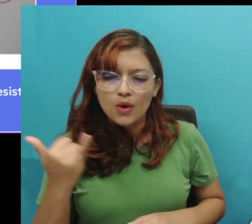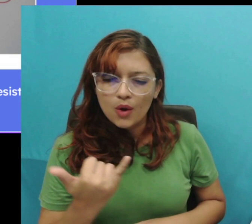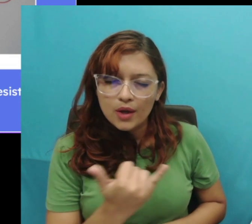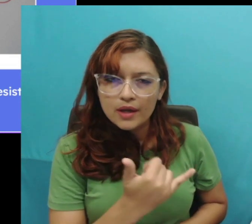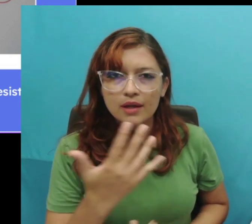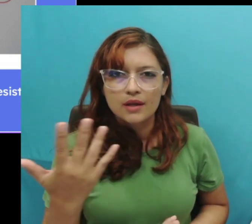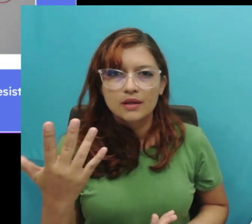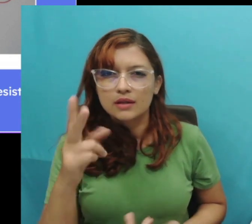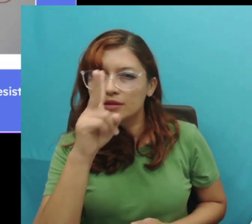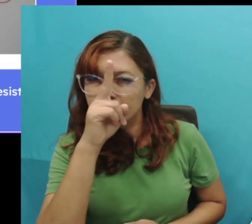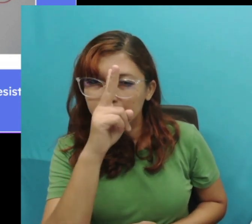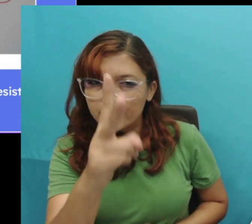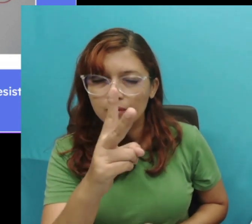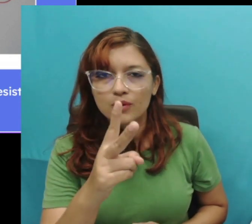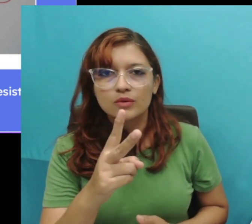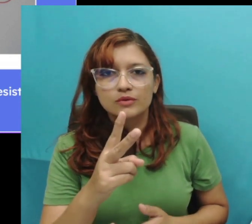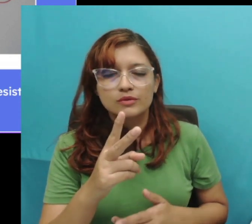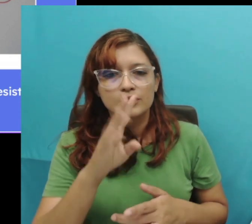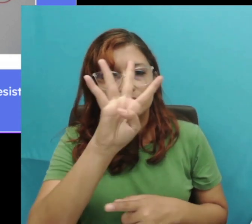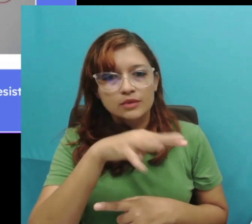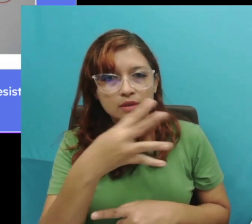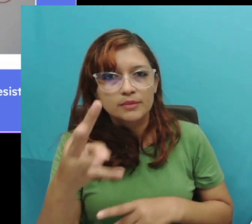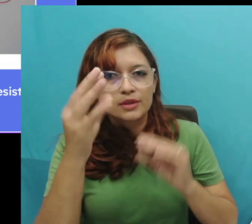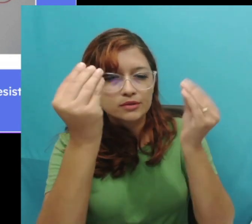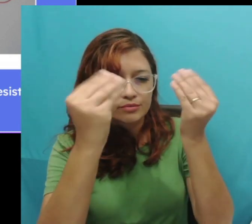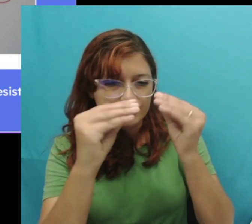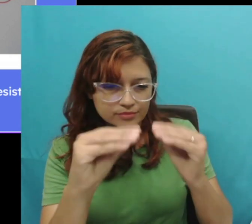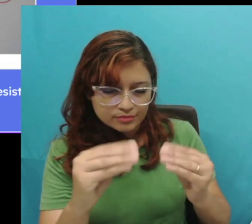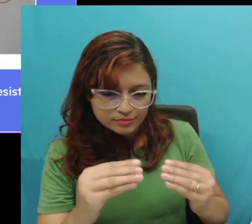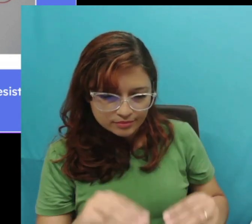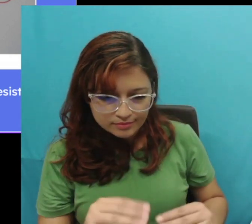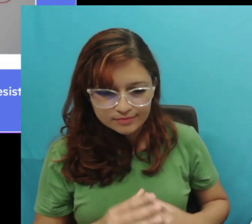para que eles pudessem verificar os valores